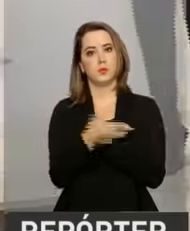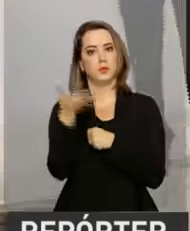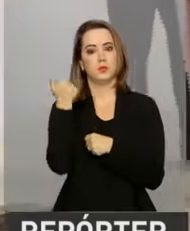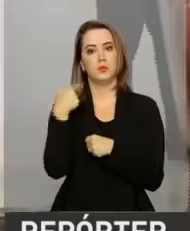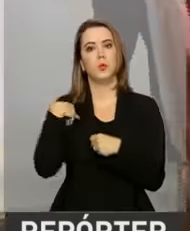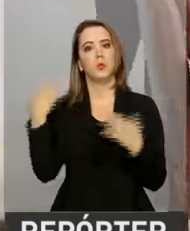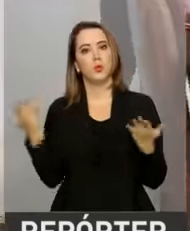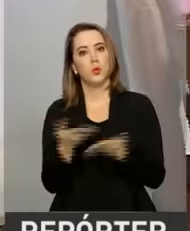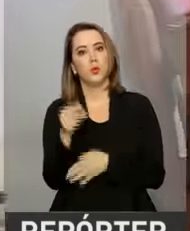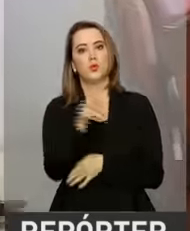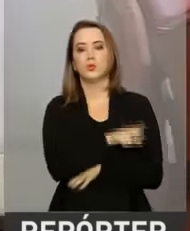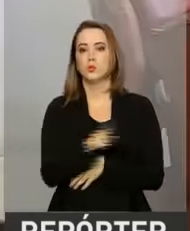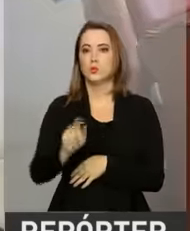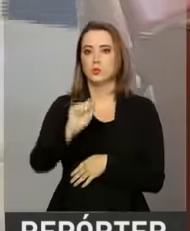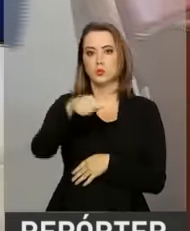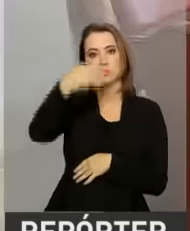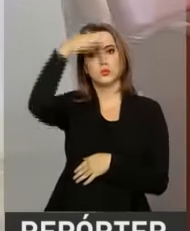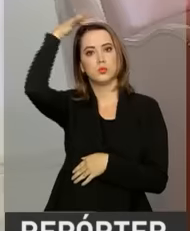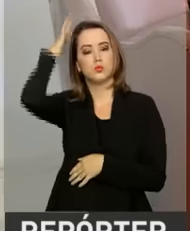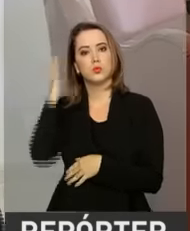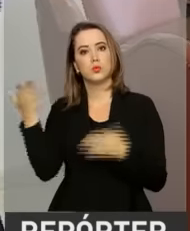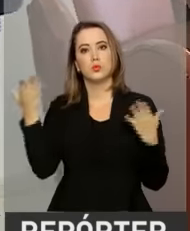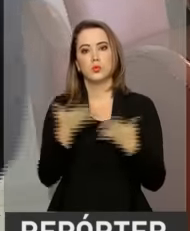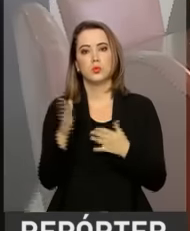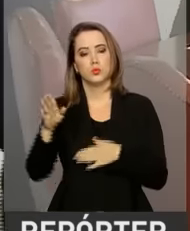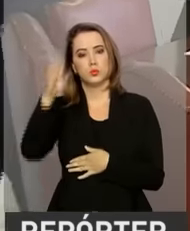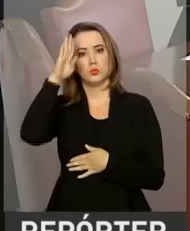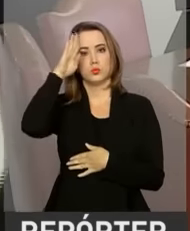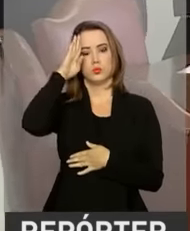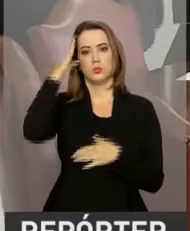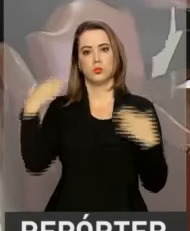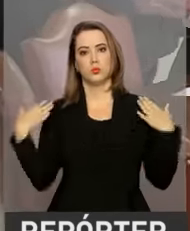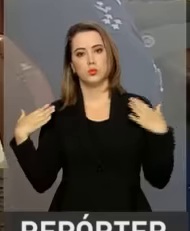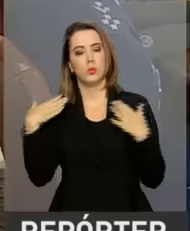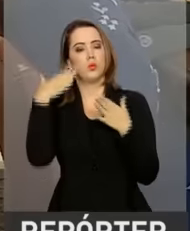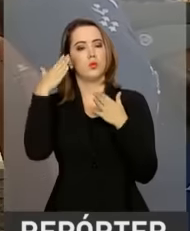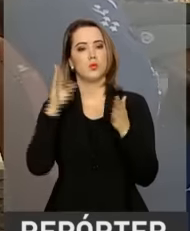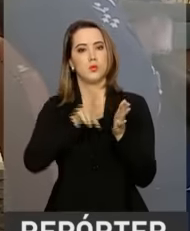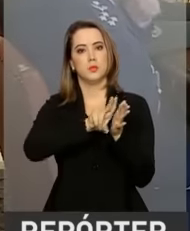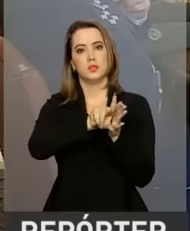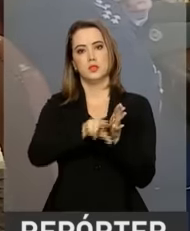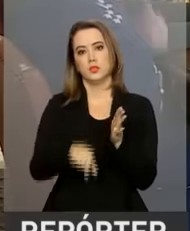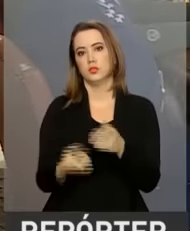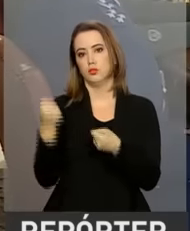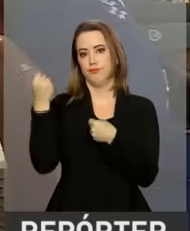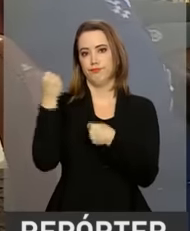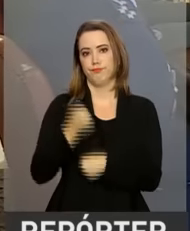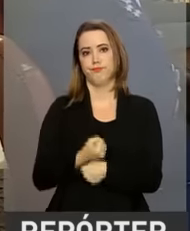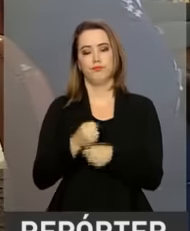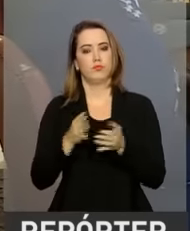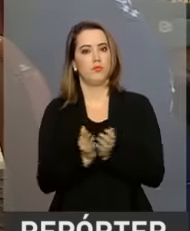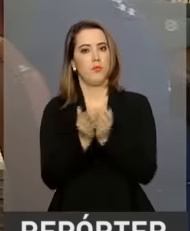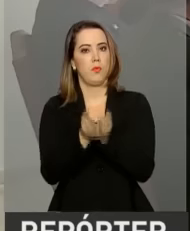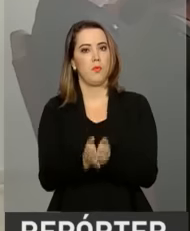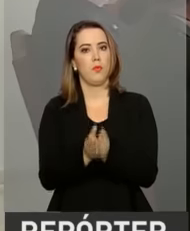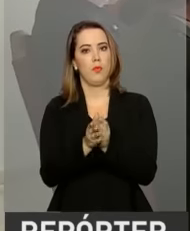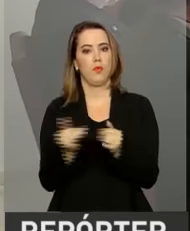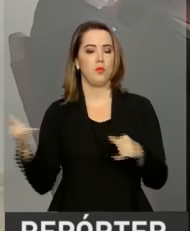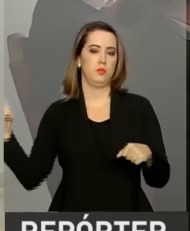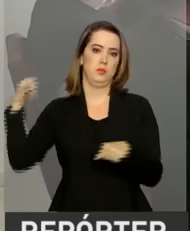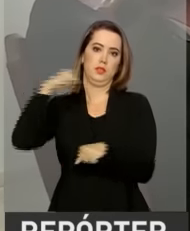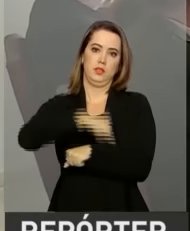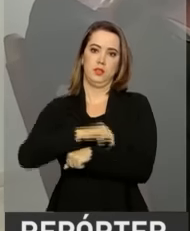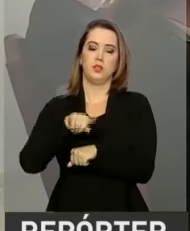manhã com os comandantes do exército da marinha e da Aeronáutica e também com os ministros aqui no Palácio do Planalto nessa reunião no gabinete